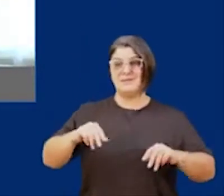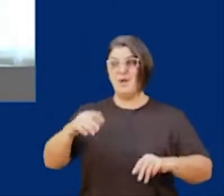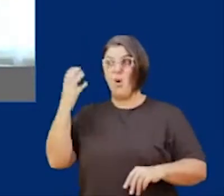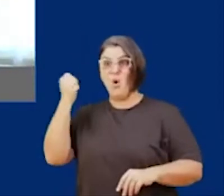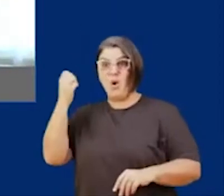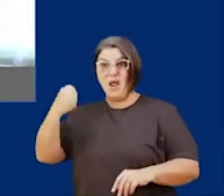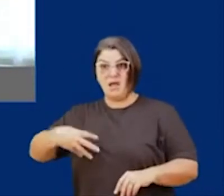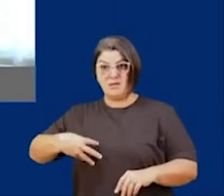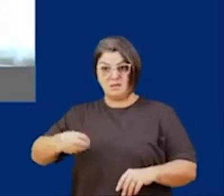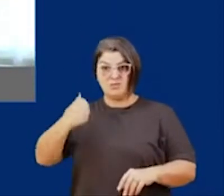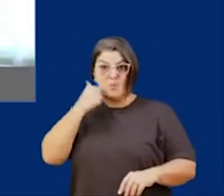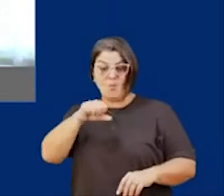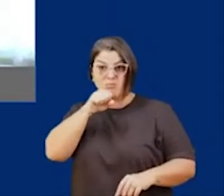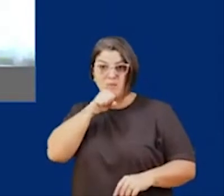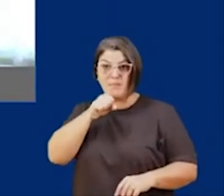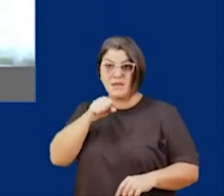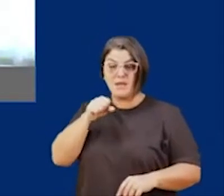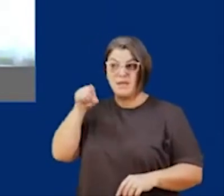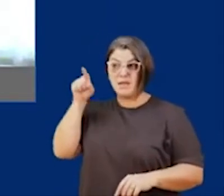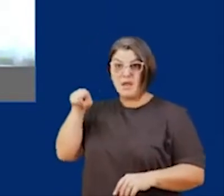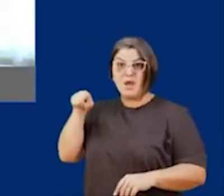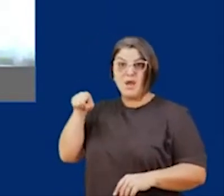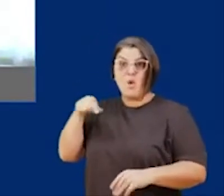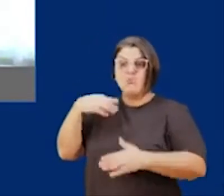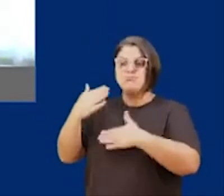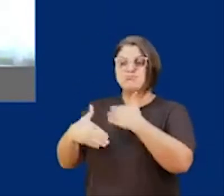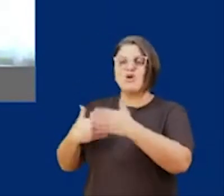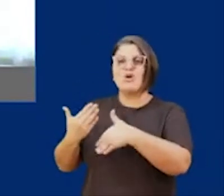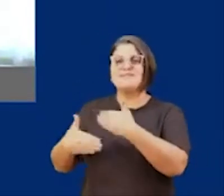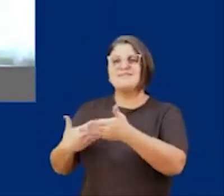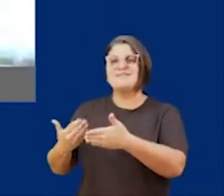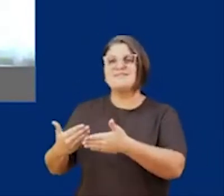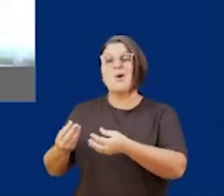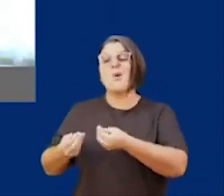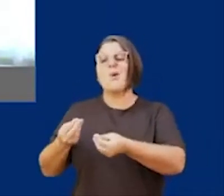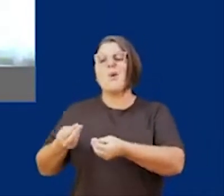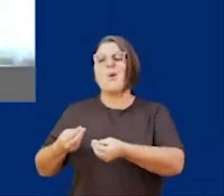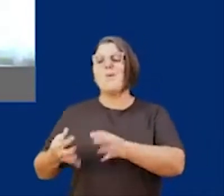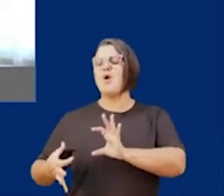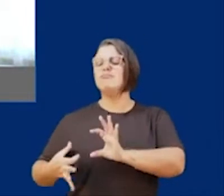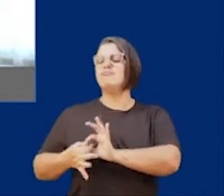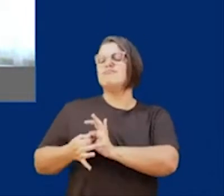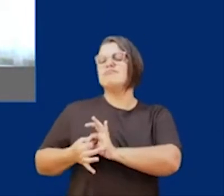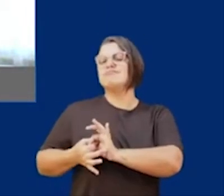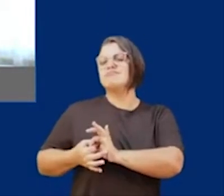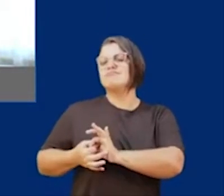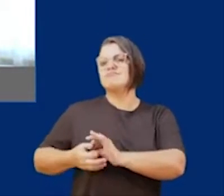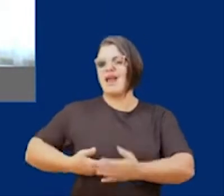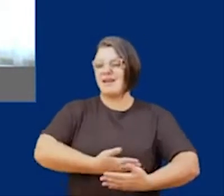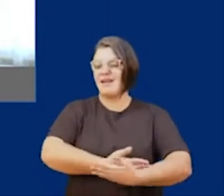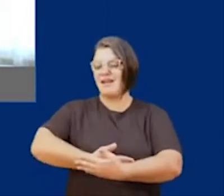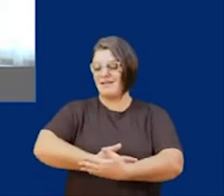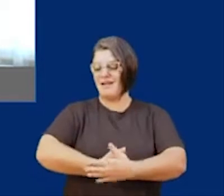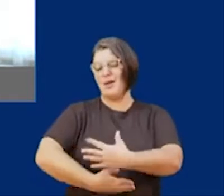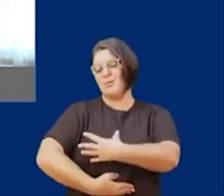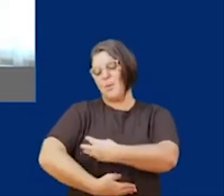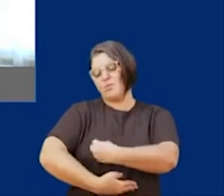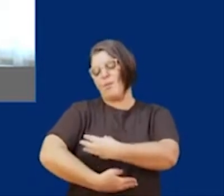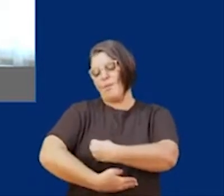só o leite, o produto, mas o processo da amamentação, desse vínculo, desse contato com a mãe, e toda essa questão